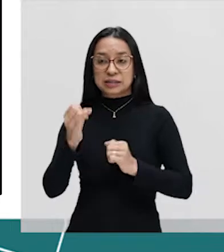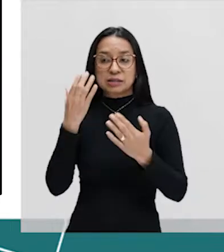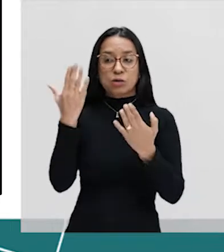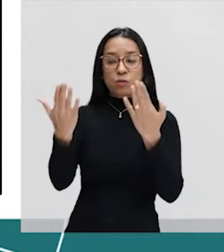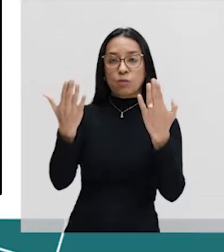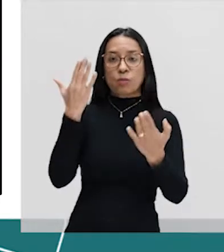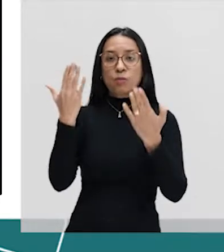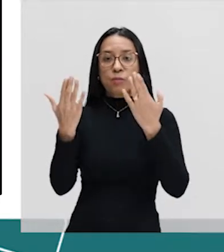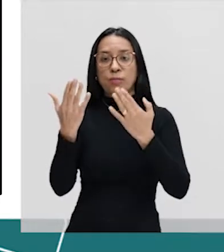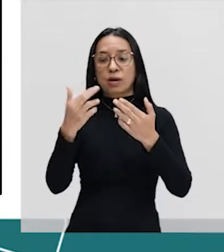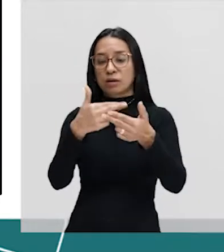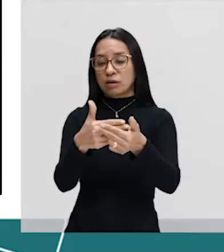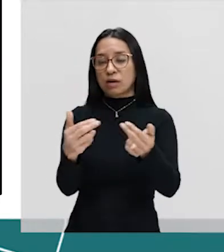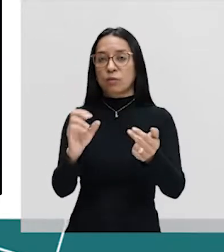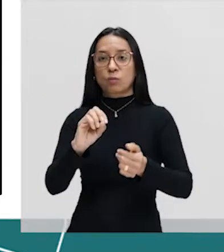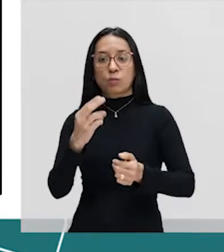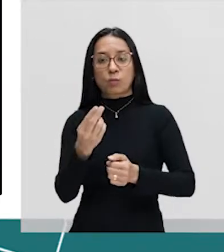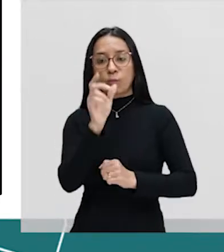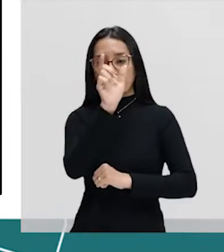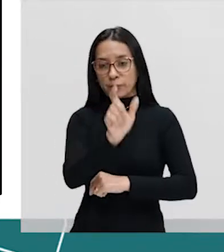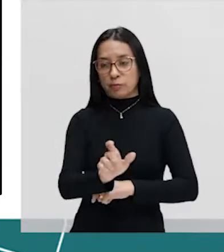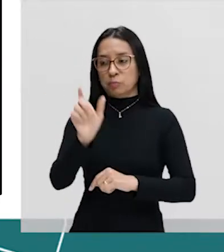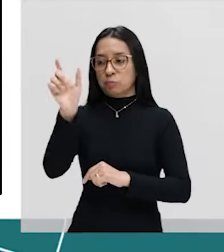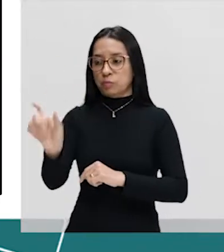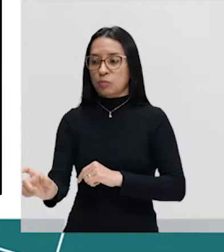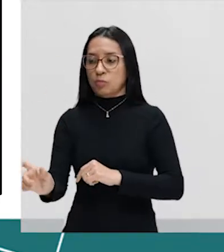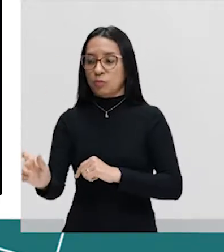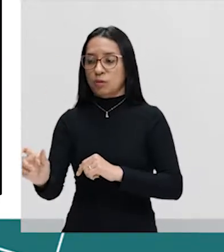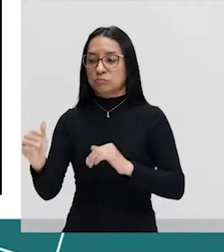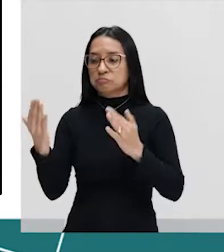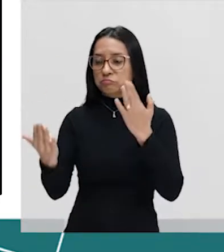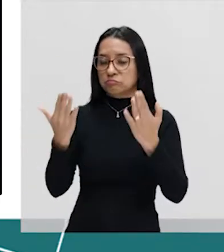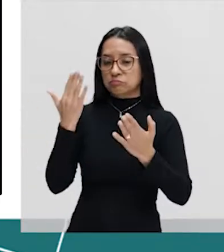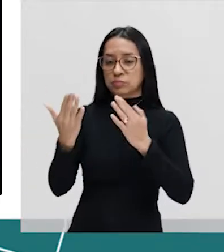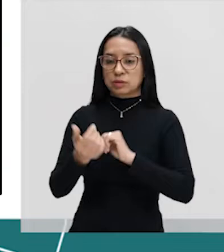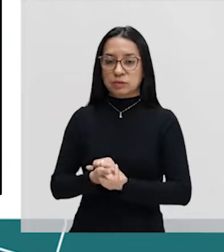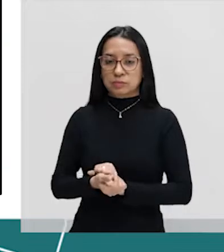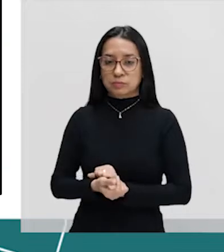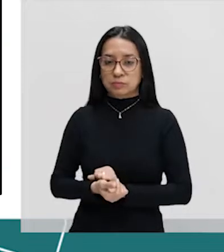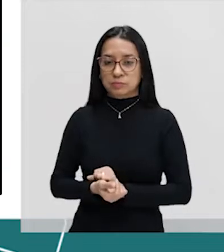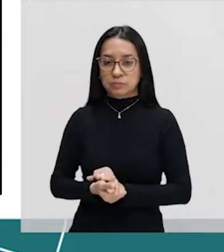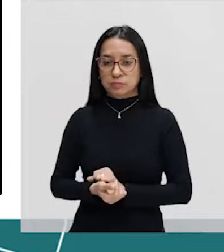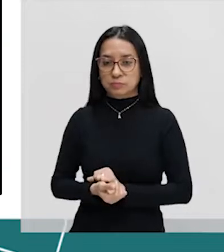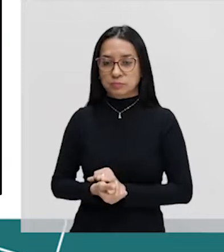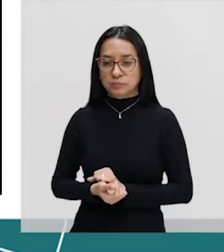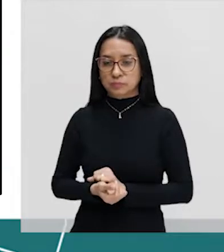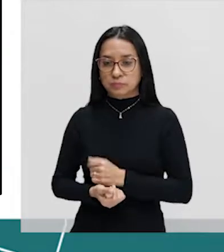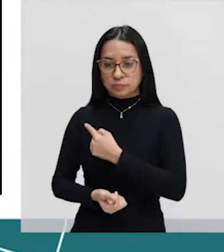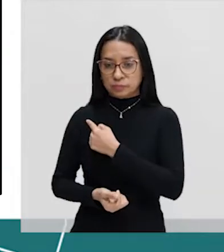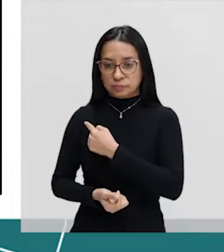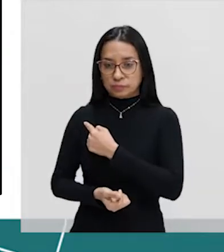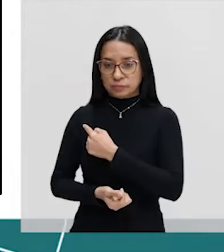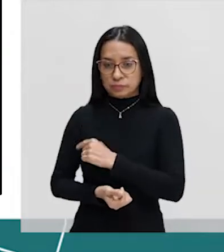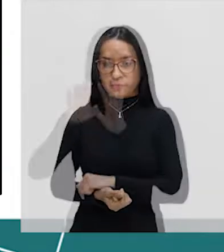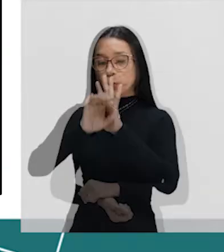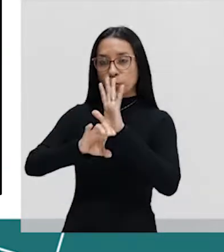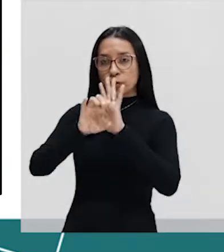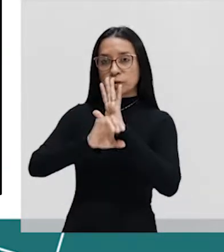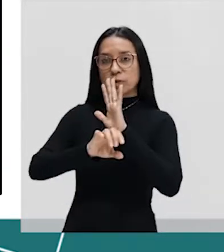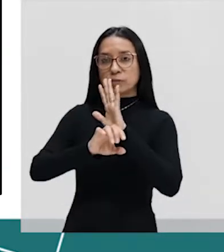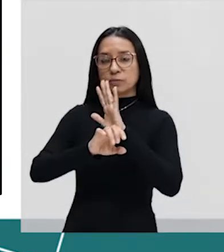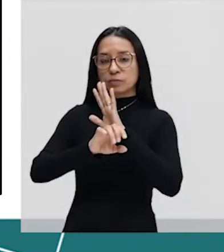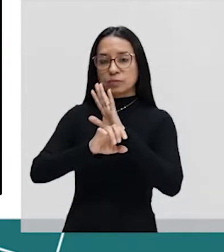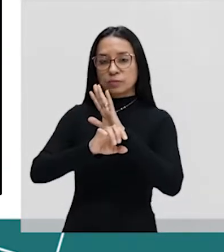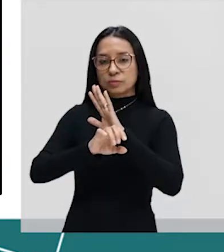equidade é sentido de justiça, correção no modo de agir. Trazendo essas imagens aqui fica bem mais fácil do que os próprios conceitos.